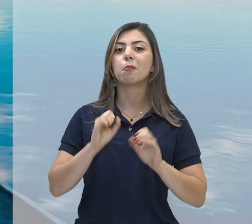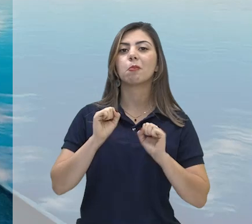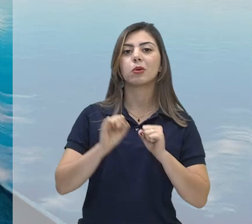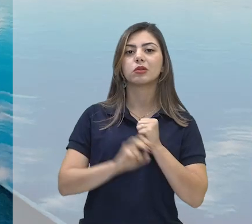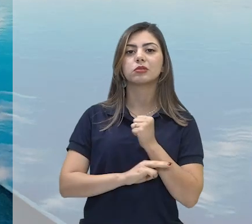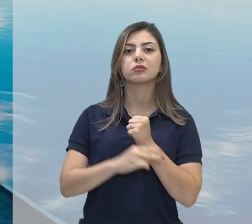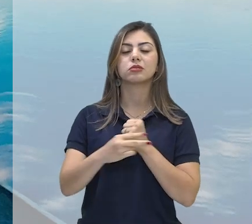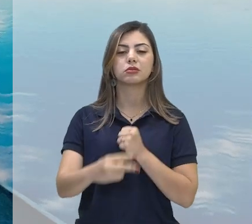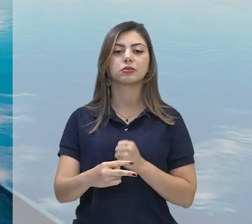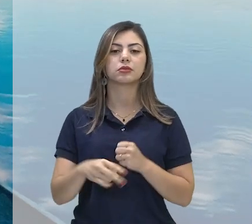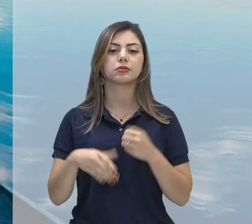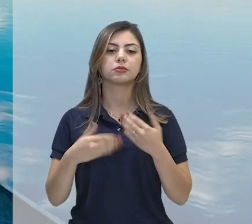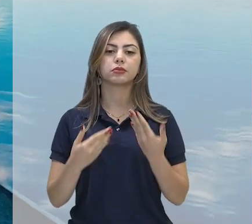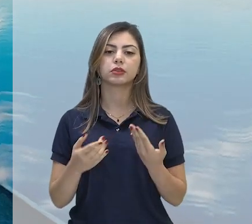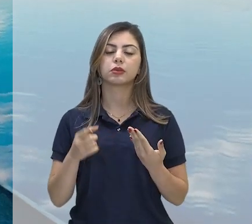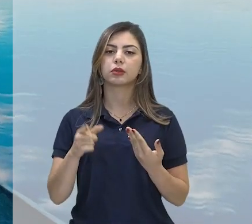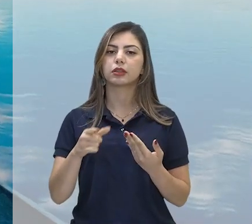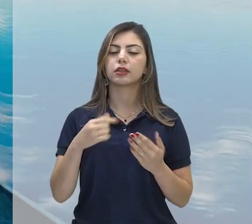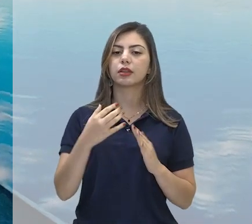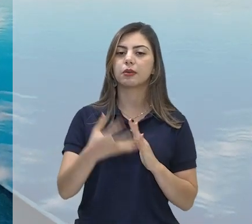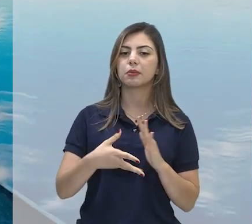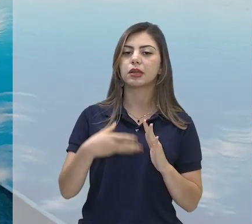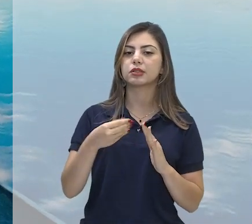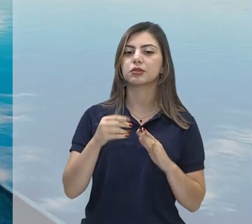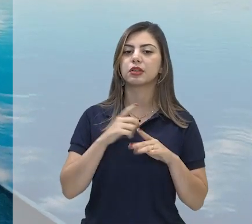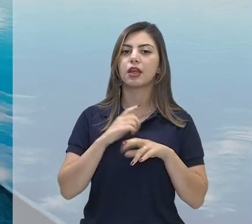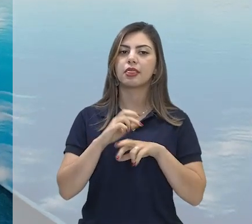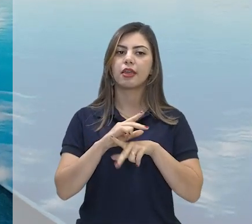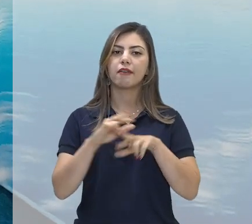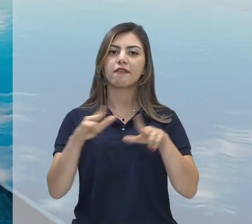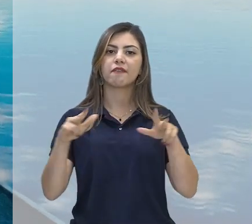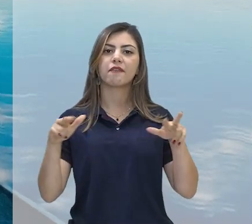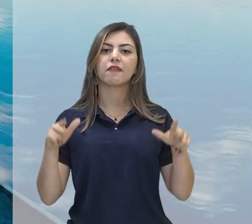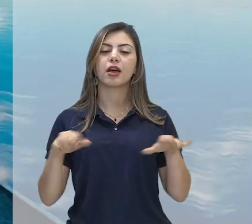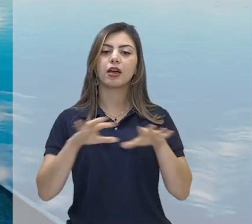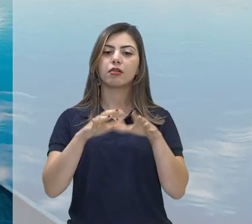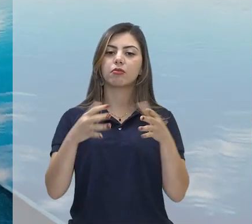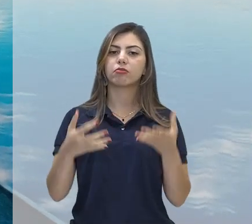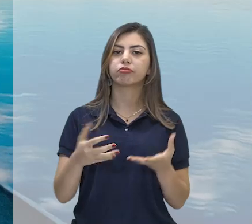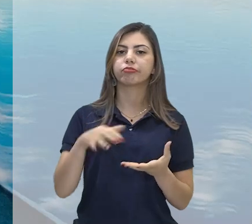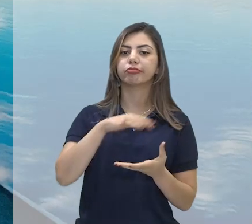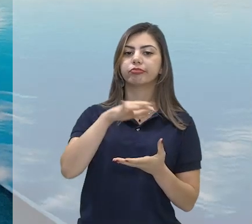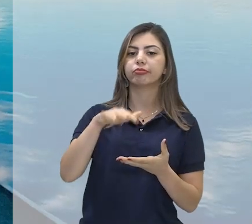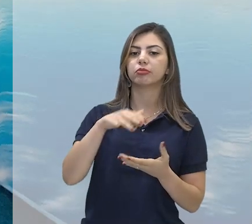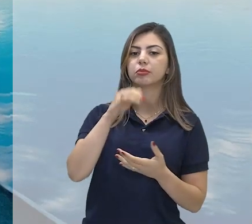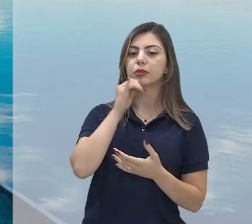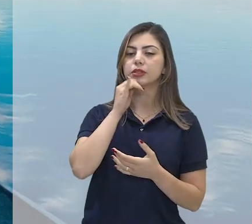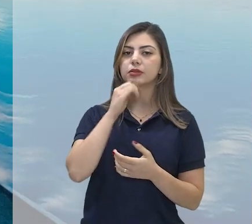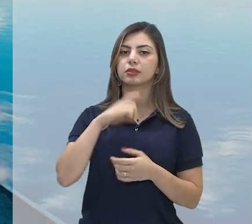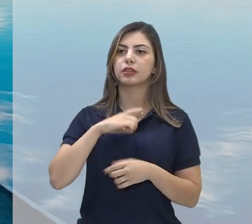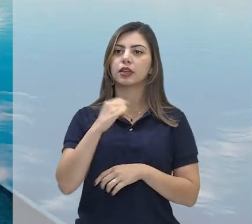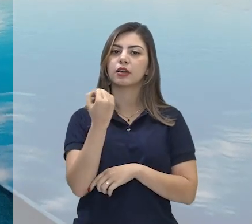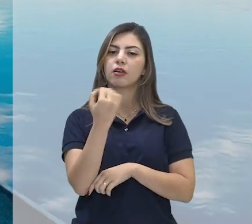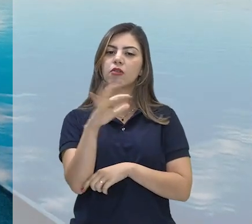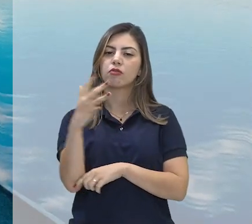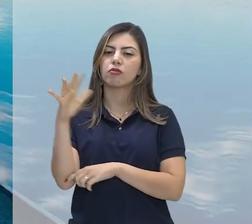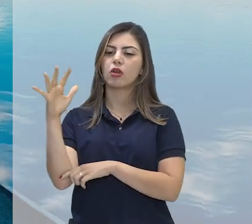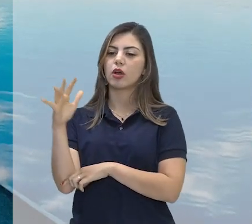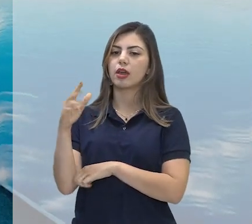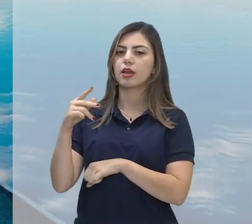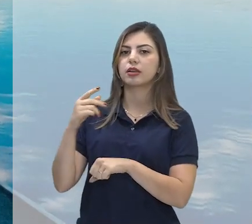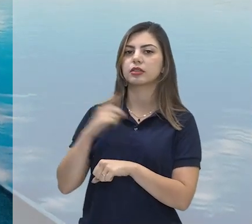ela acaba sendo formada por diferentes ecossistemas, como florestas densas de terra firme,